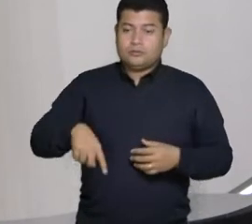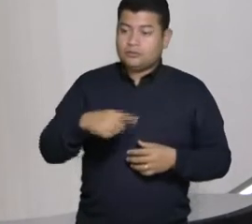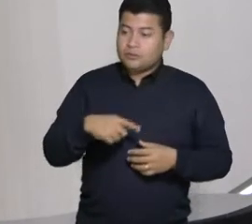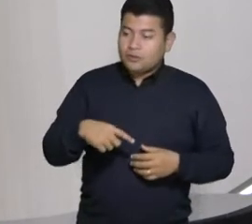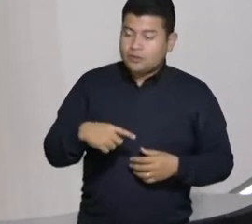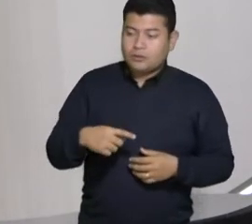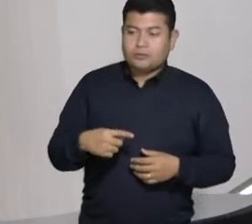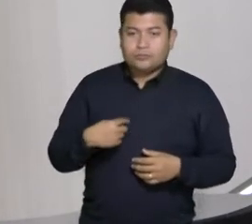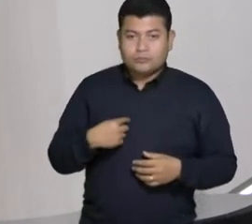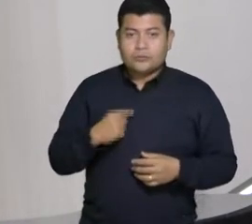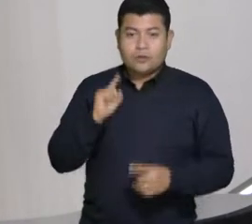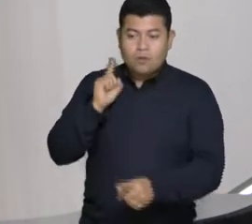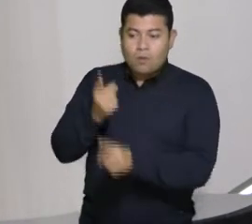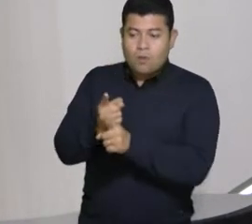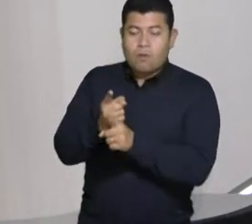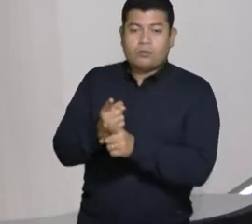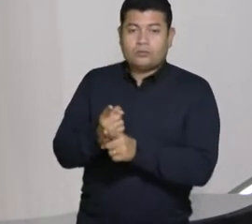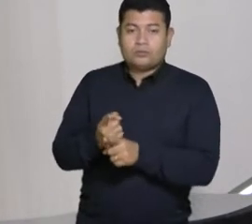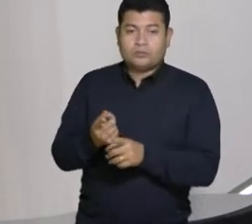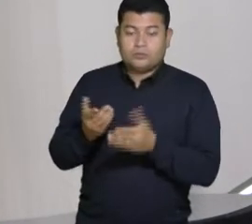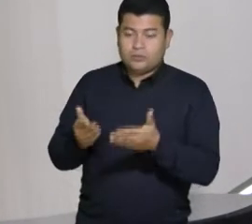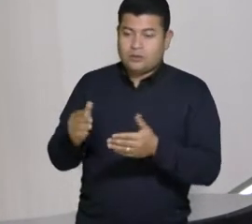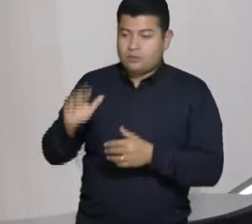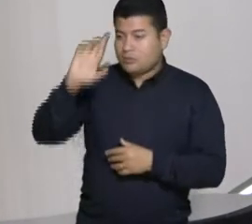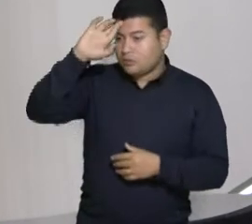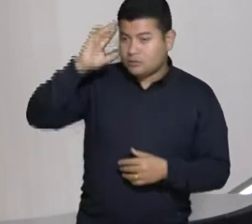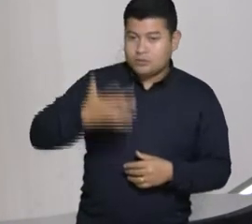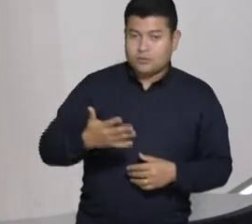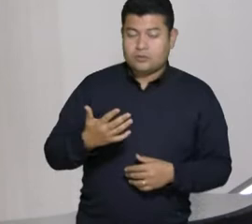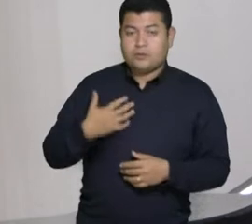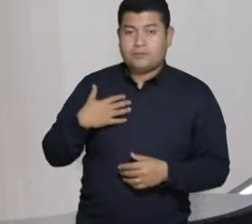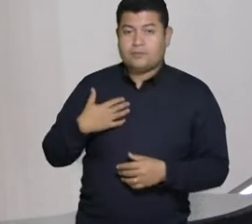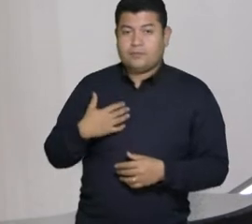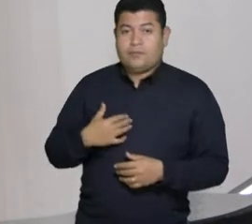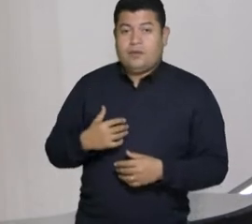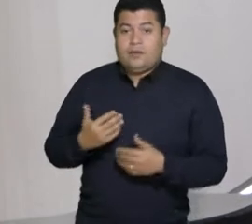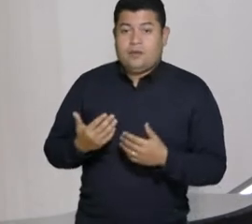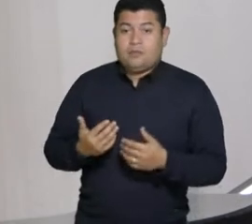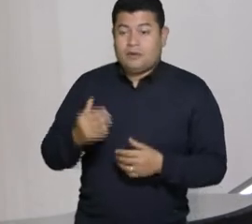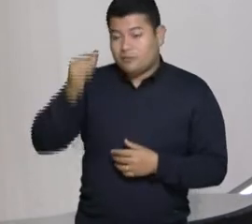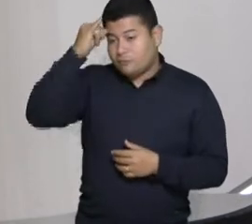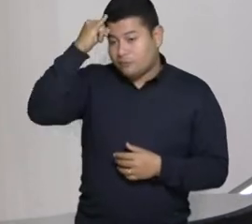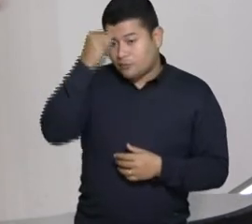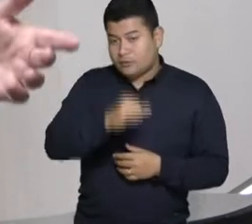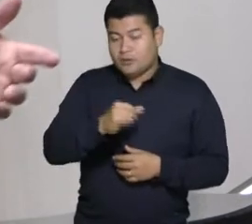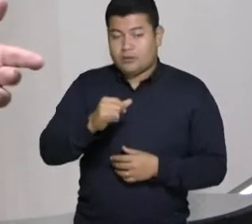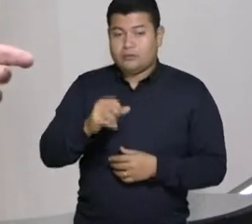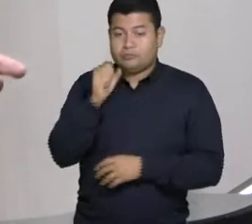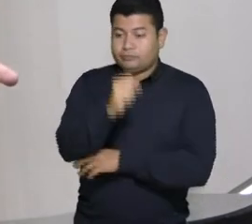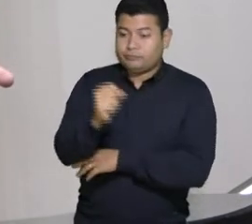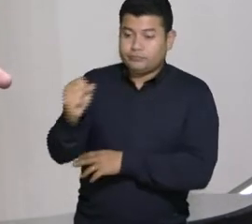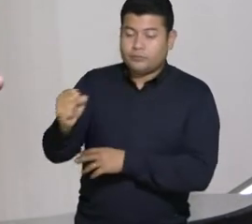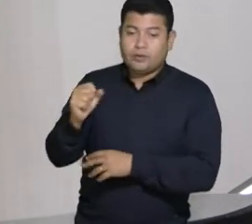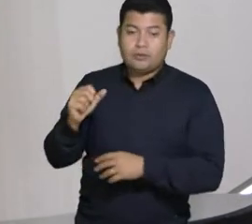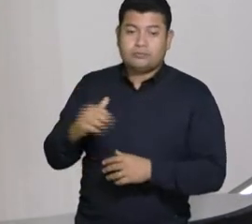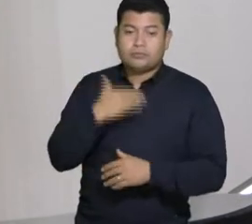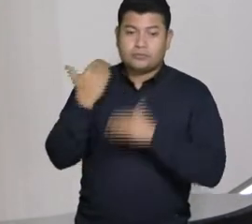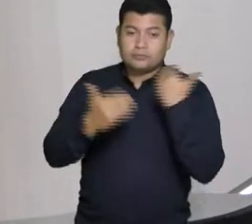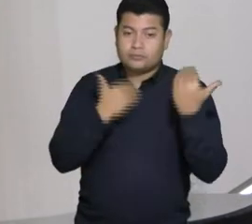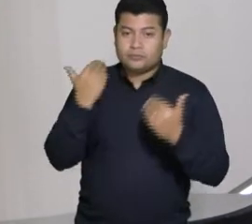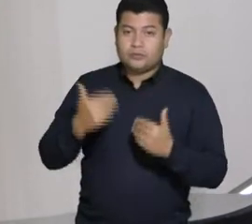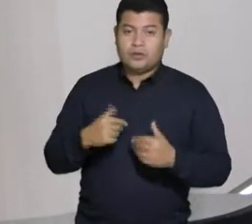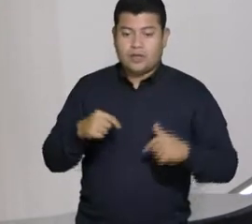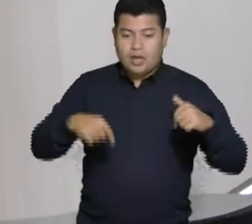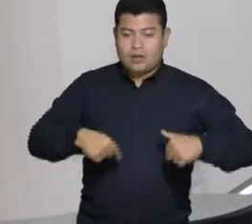justiça e se abate injustificado de cavalos e éguas aqui em Santa Catarina e o projeto está tramitando na casa